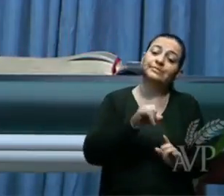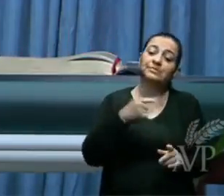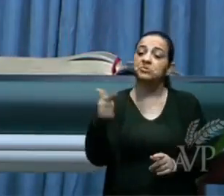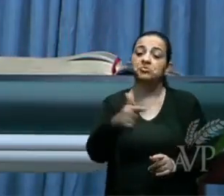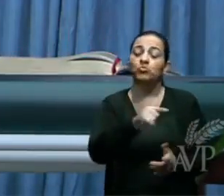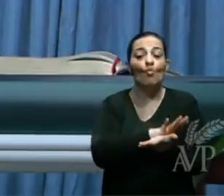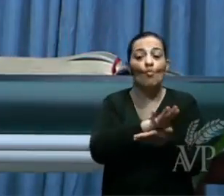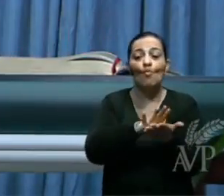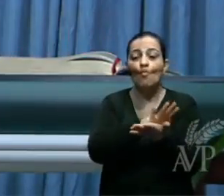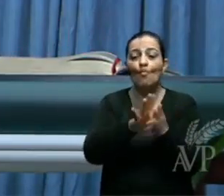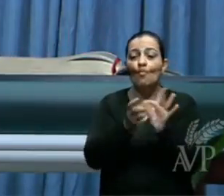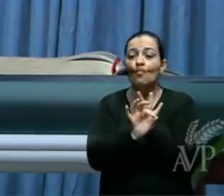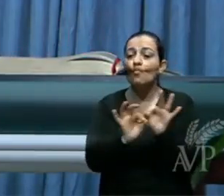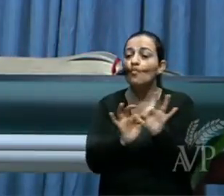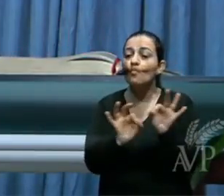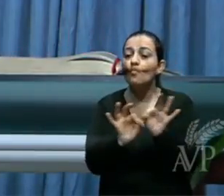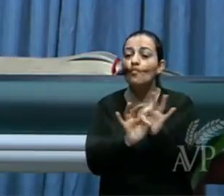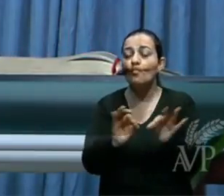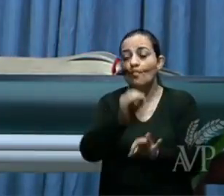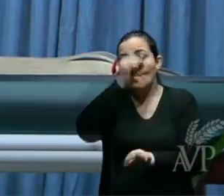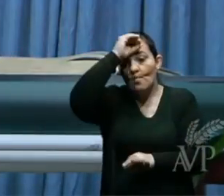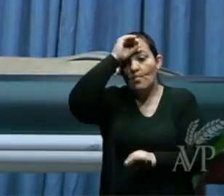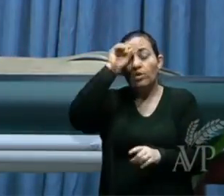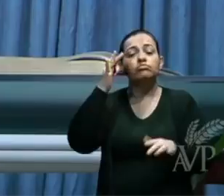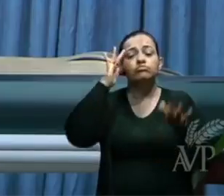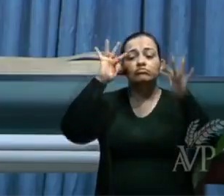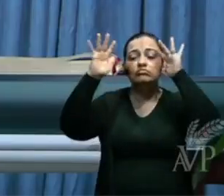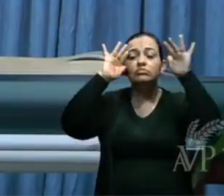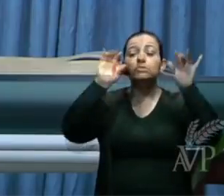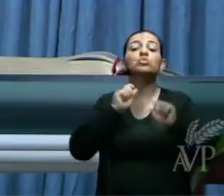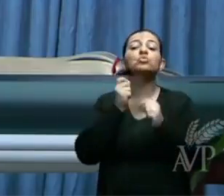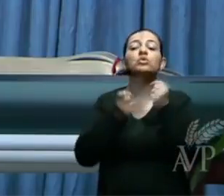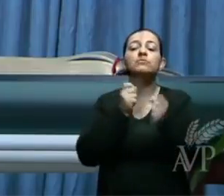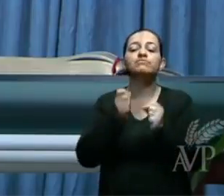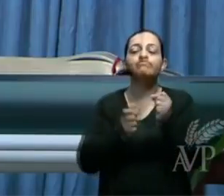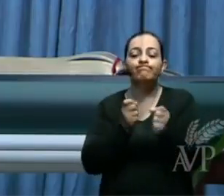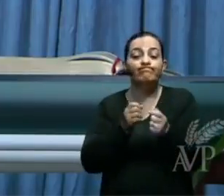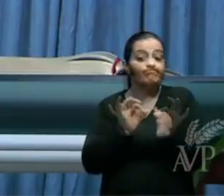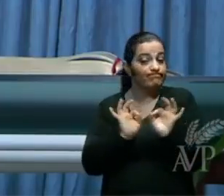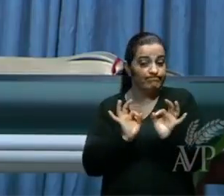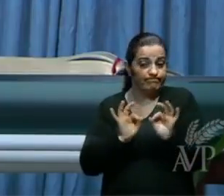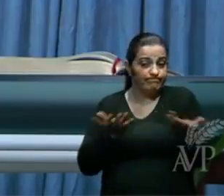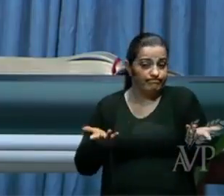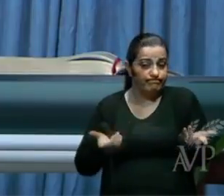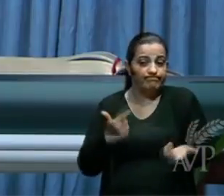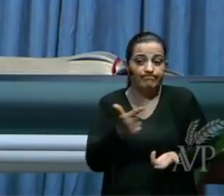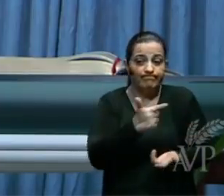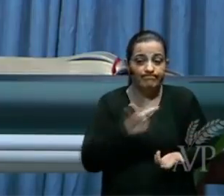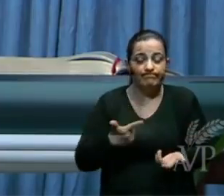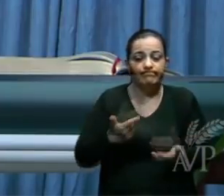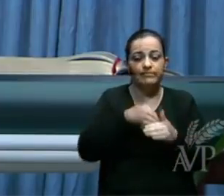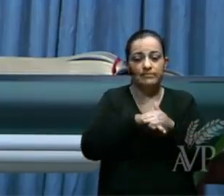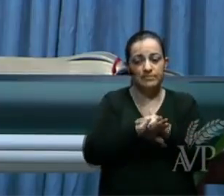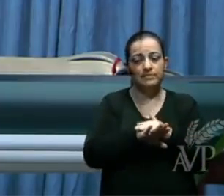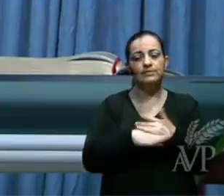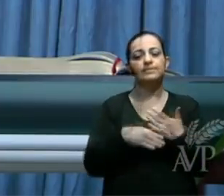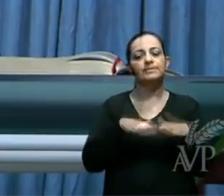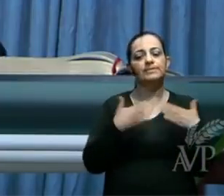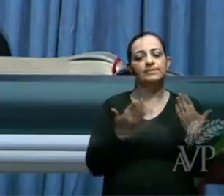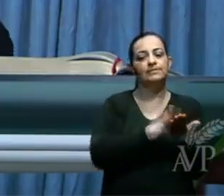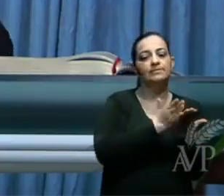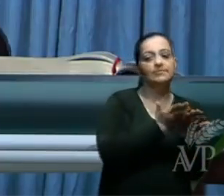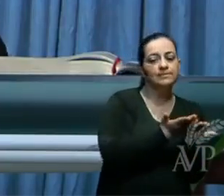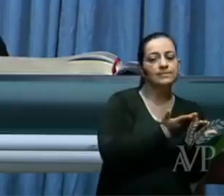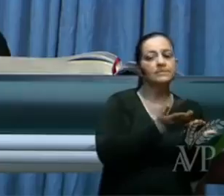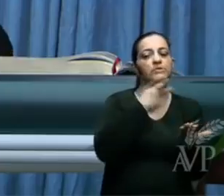que é que você vai meditar por isso que a está nessa cidade ea bíblia diz que bem